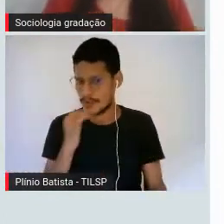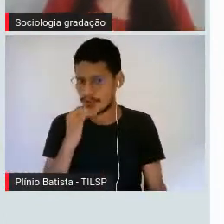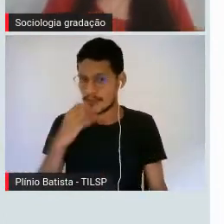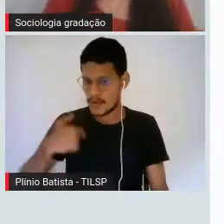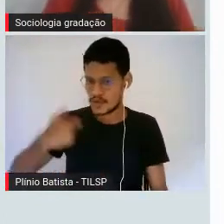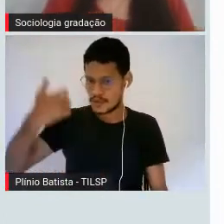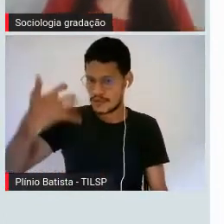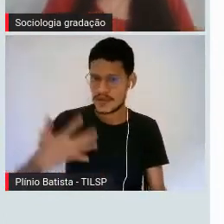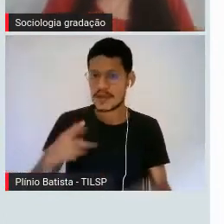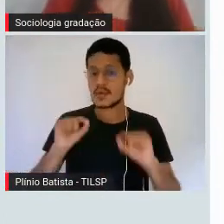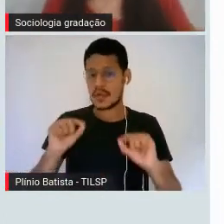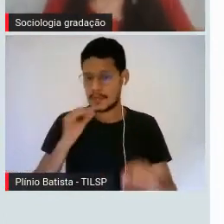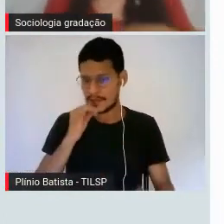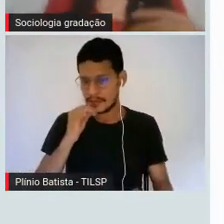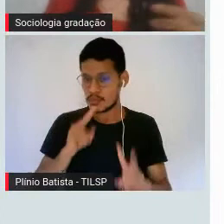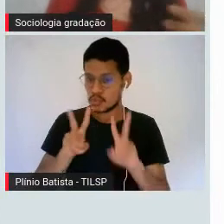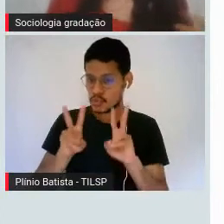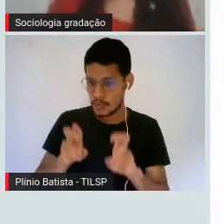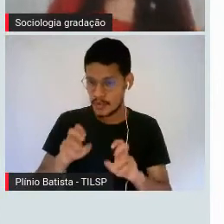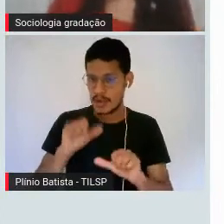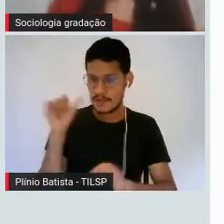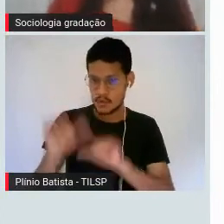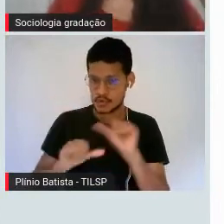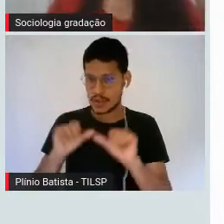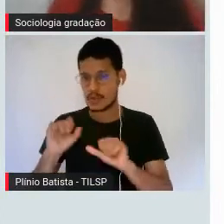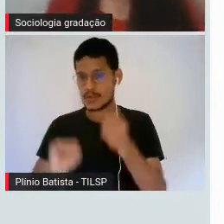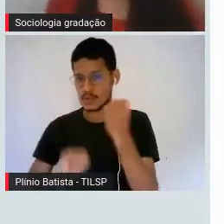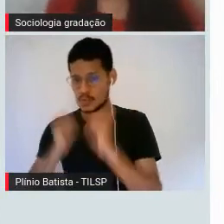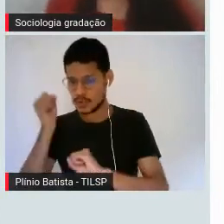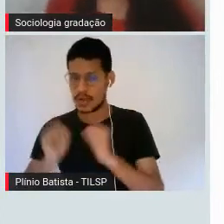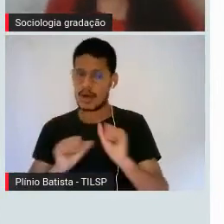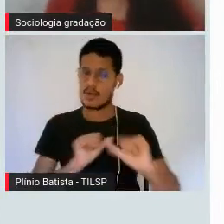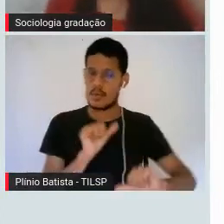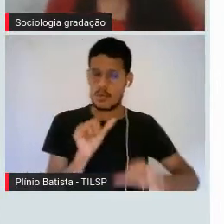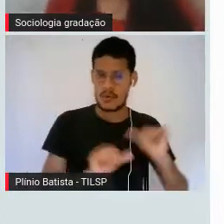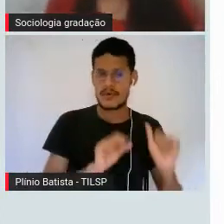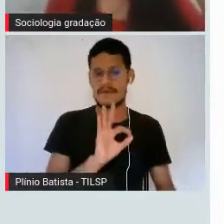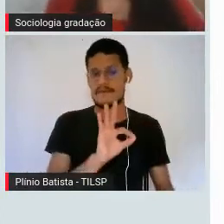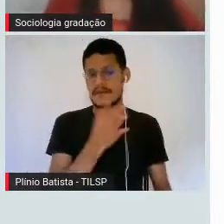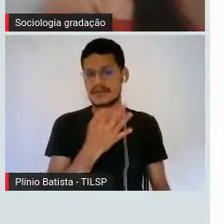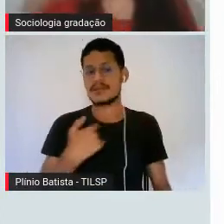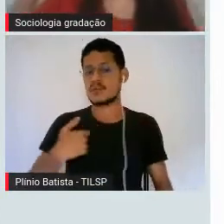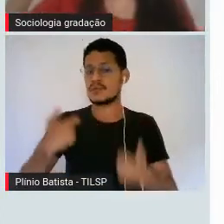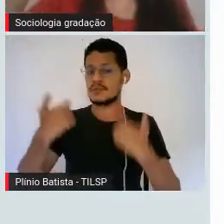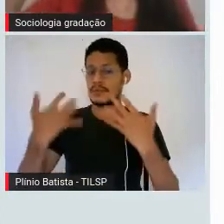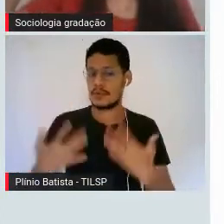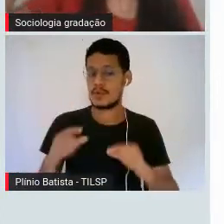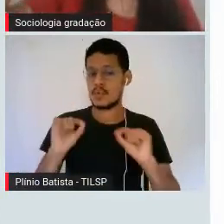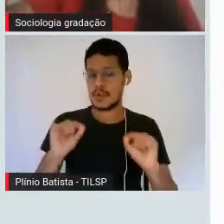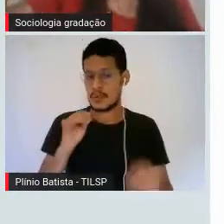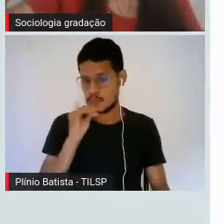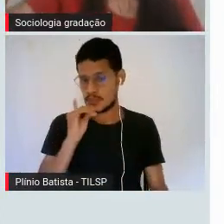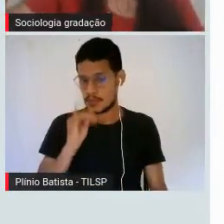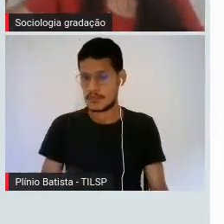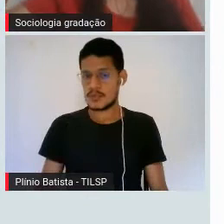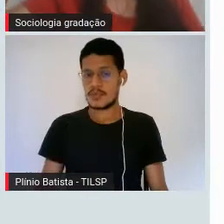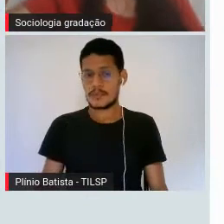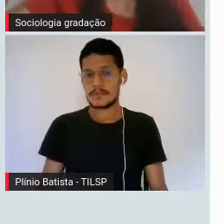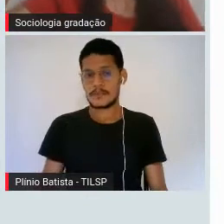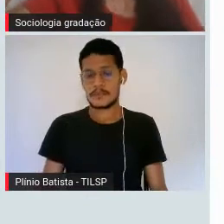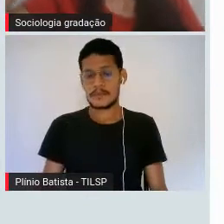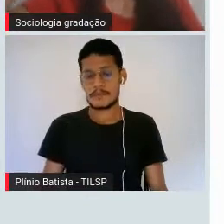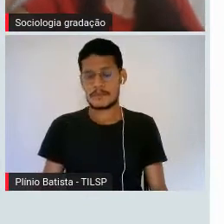falava sobre Revolução Industrial e Revolução Francesa, a gente percebe que não